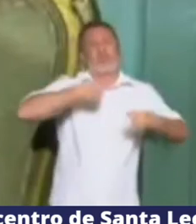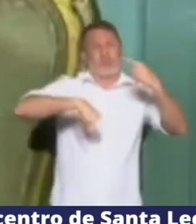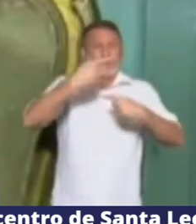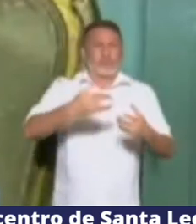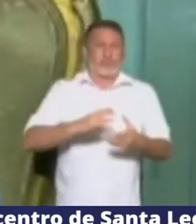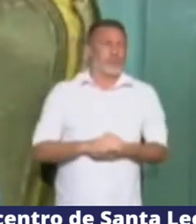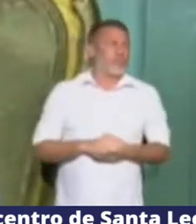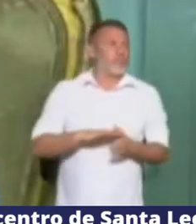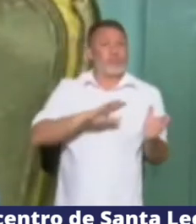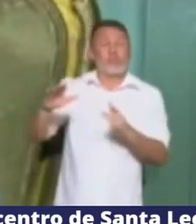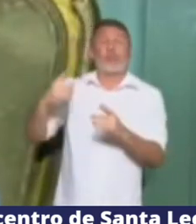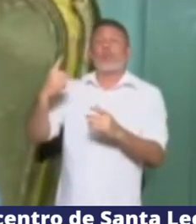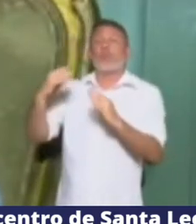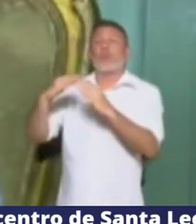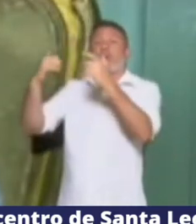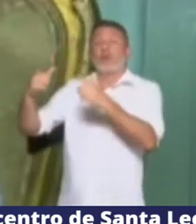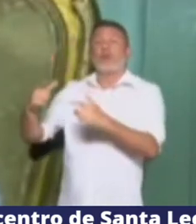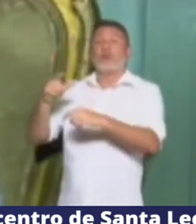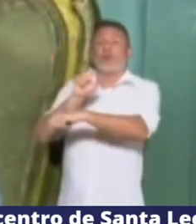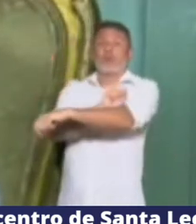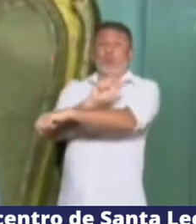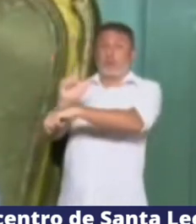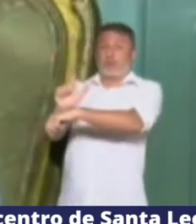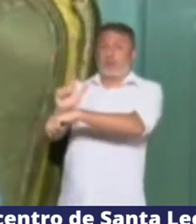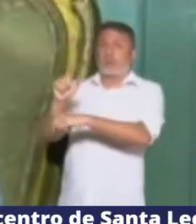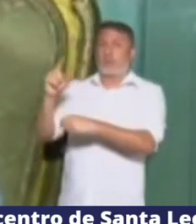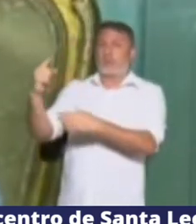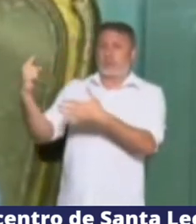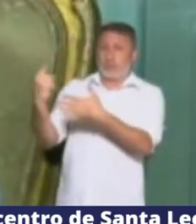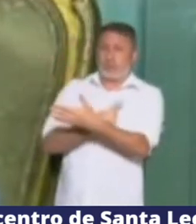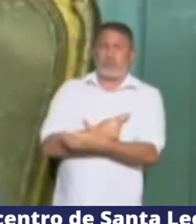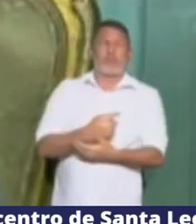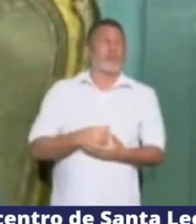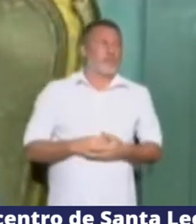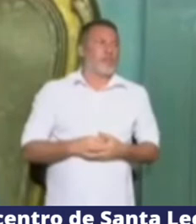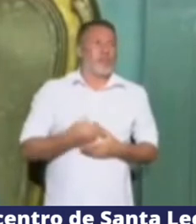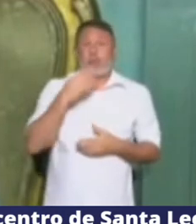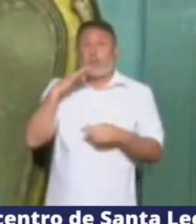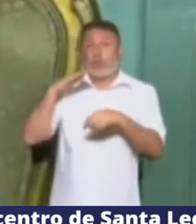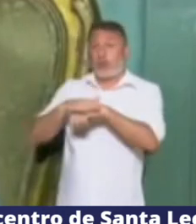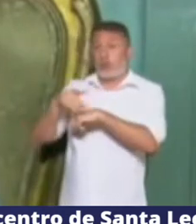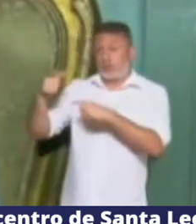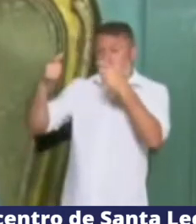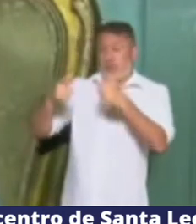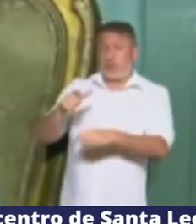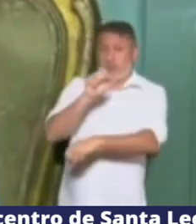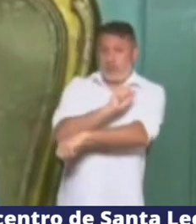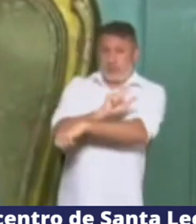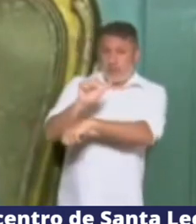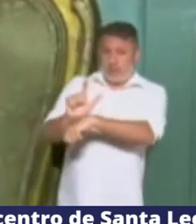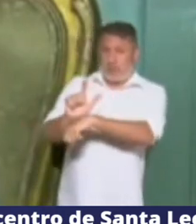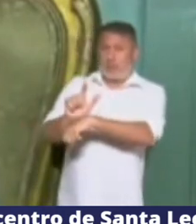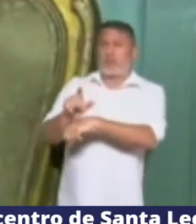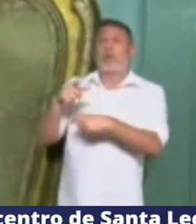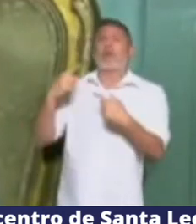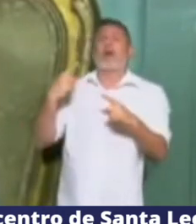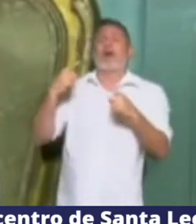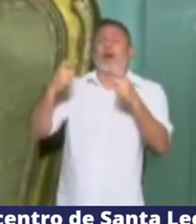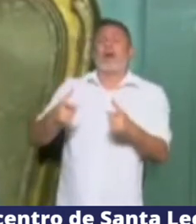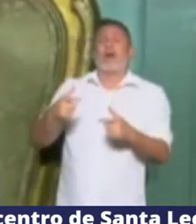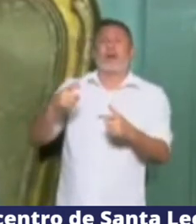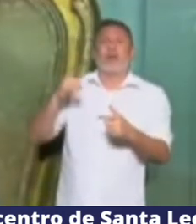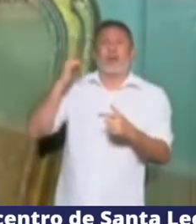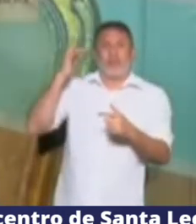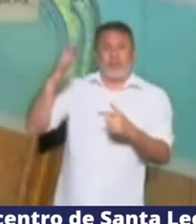Felipe Rocha, de Santa Leopoldina. Boa noite, governador. Em Santa Leopoldina, precisamos desviar o trânsito de